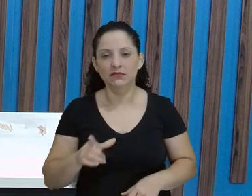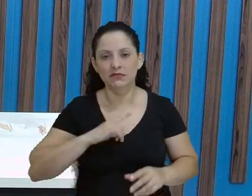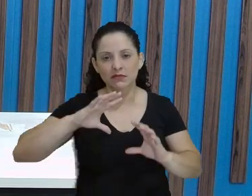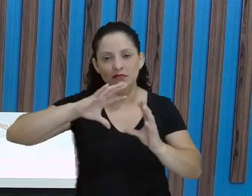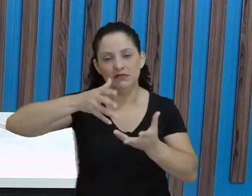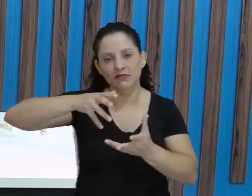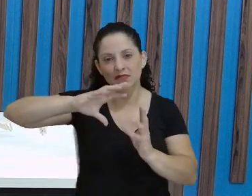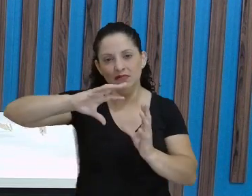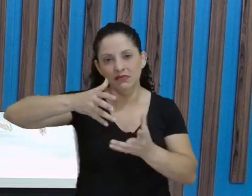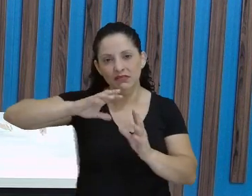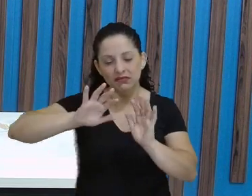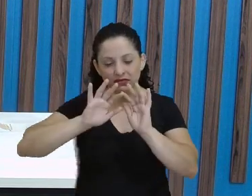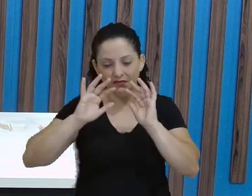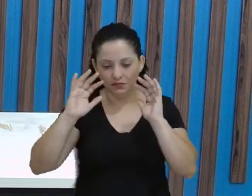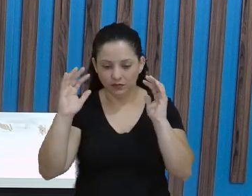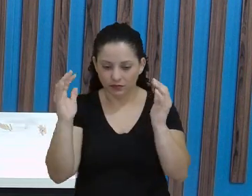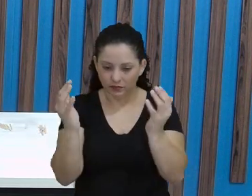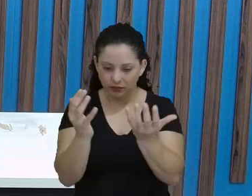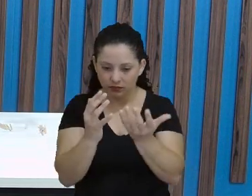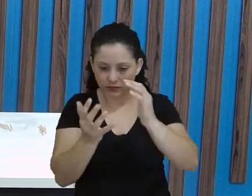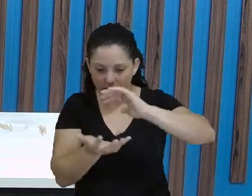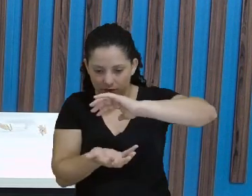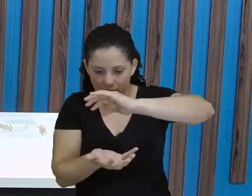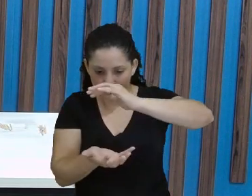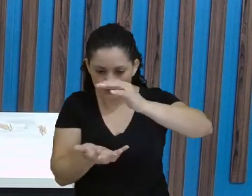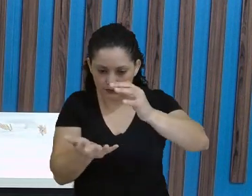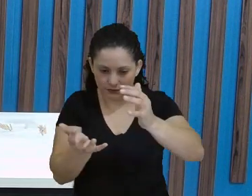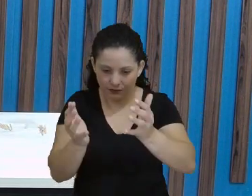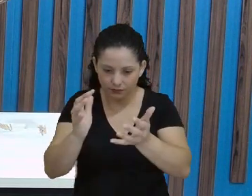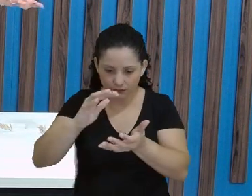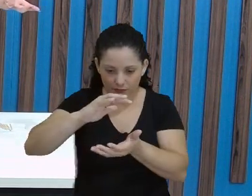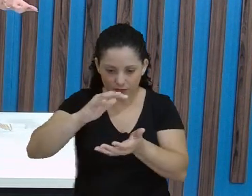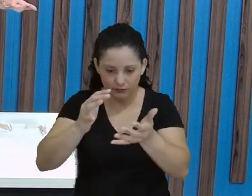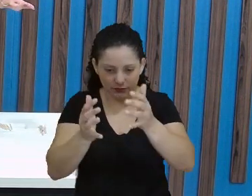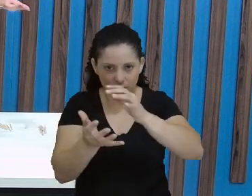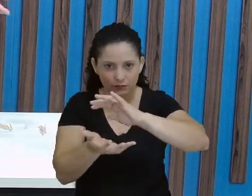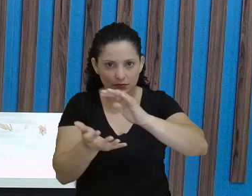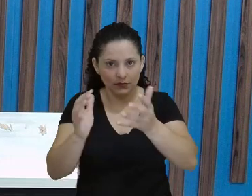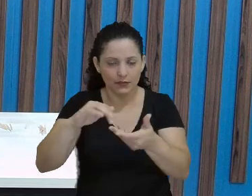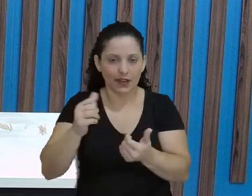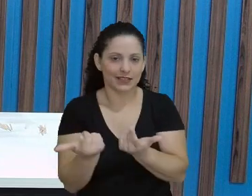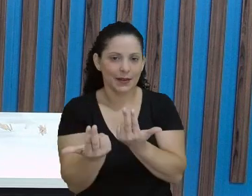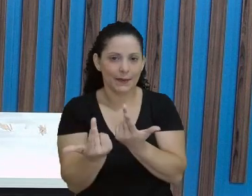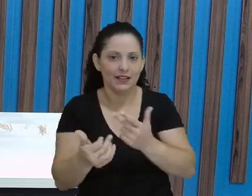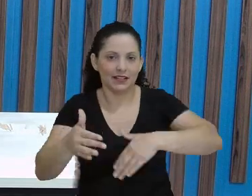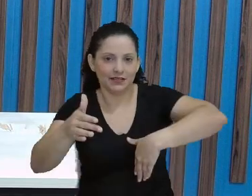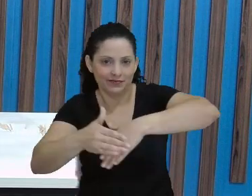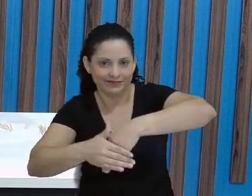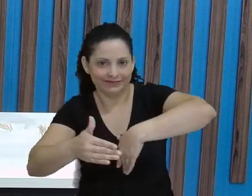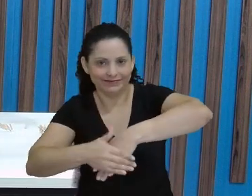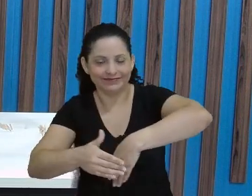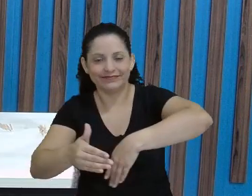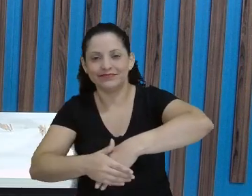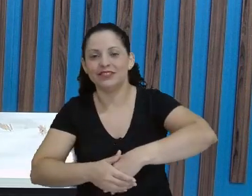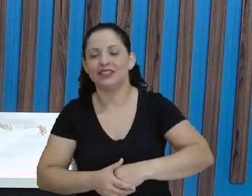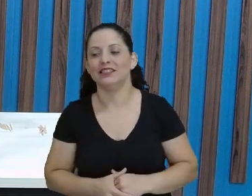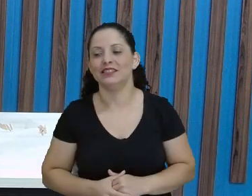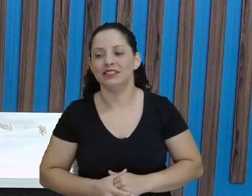a esfera, que tem o corpo todo arredondado, que lembra uma bola de futebol, por exemplo, não é